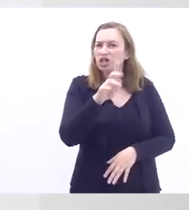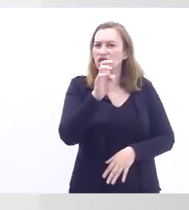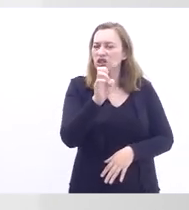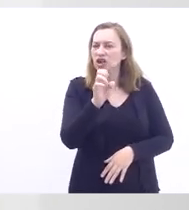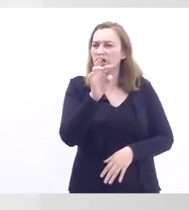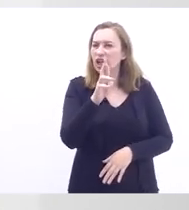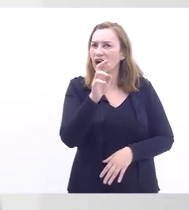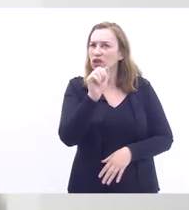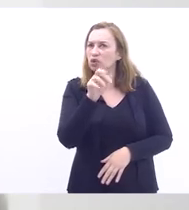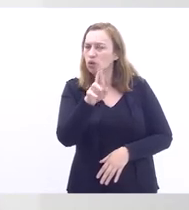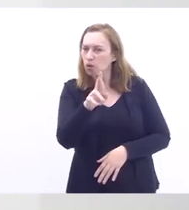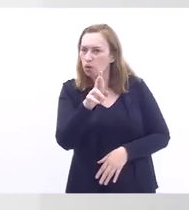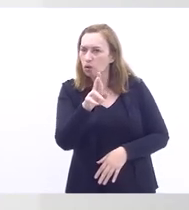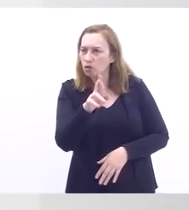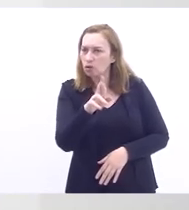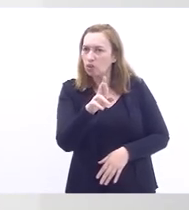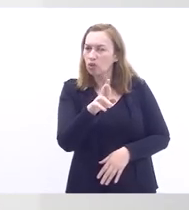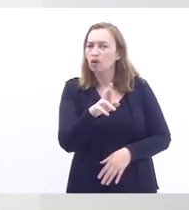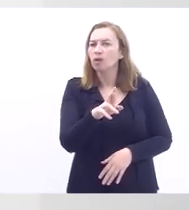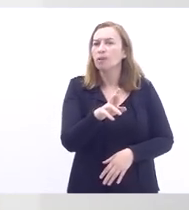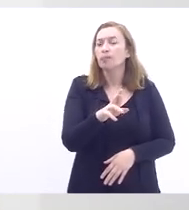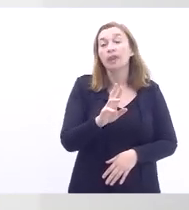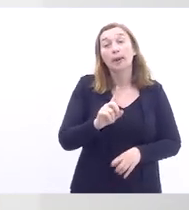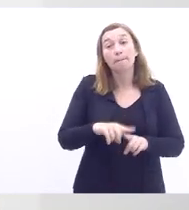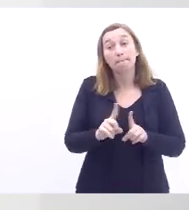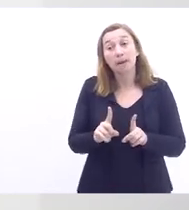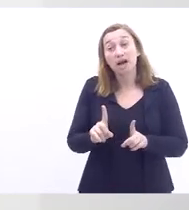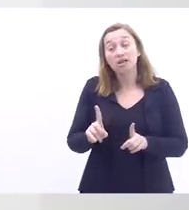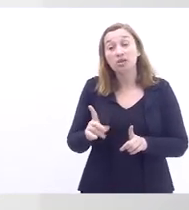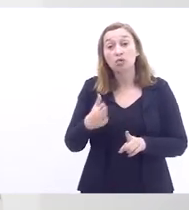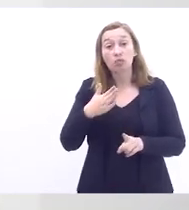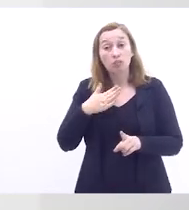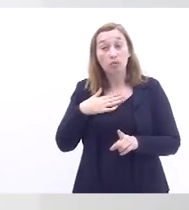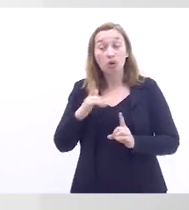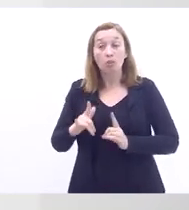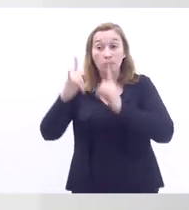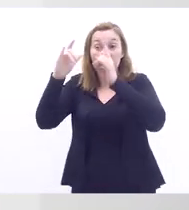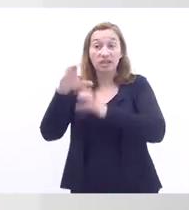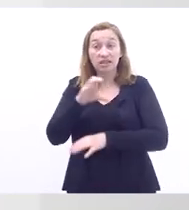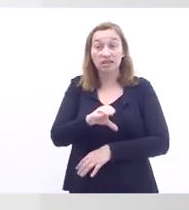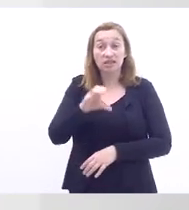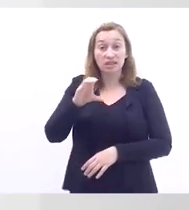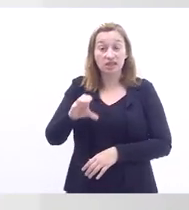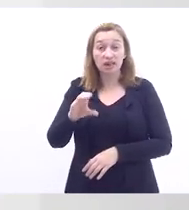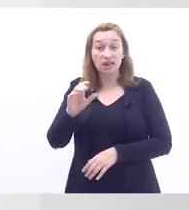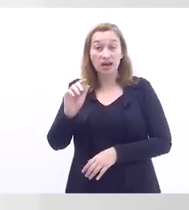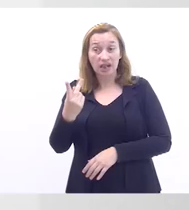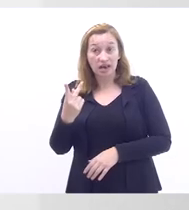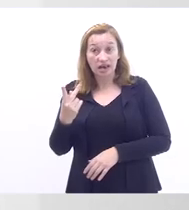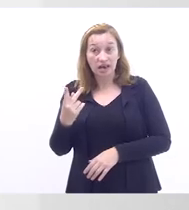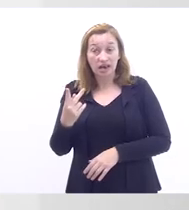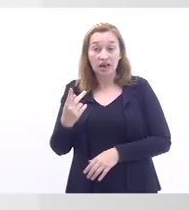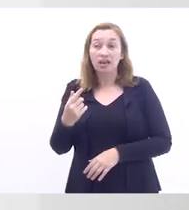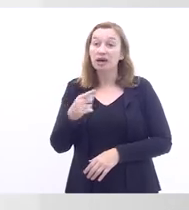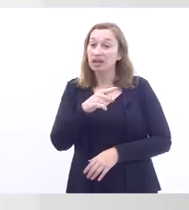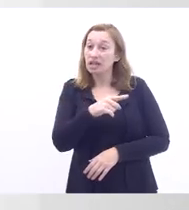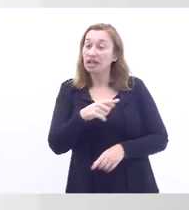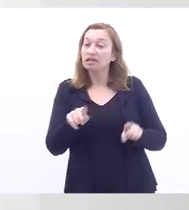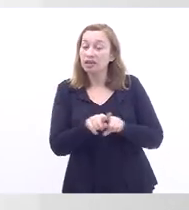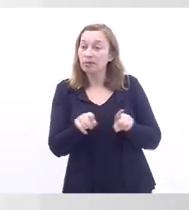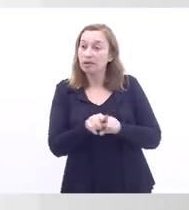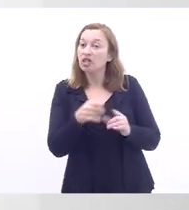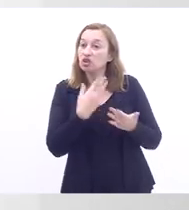e geradores funcionais porem o prédio onde o estudo se ch que a fingir também estuda